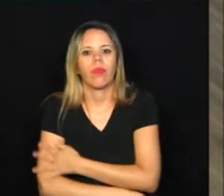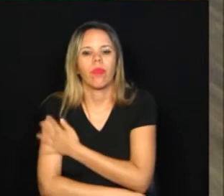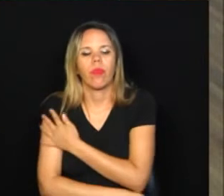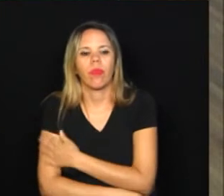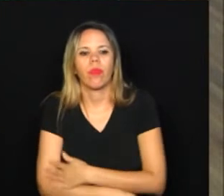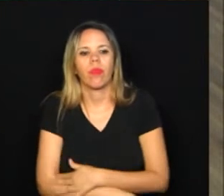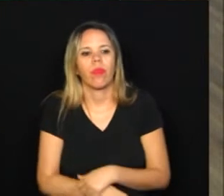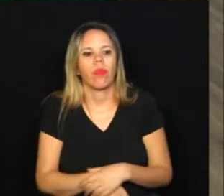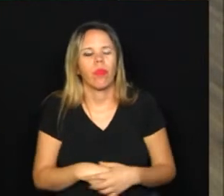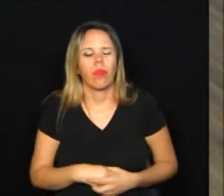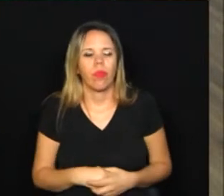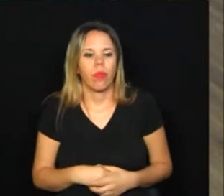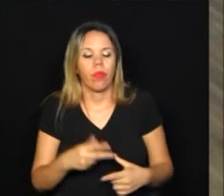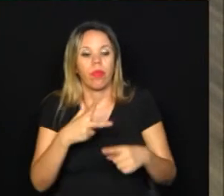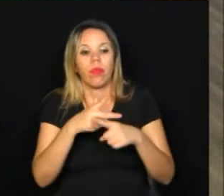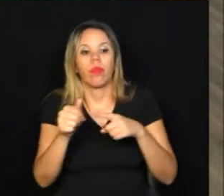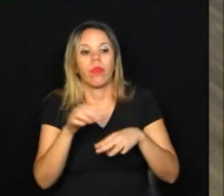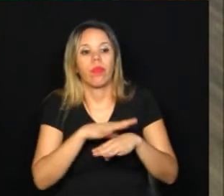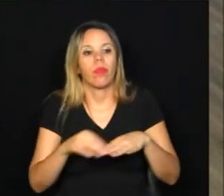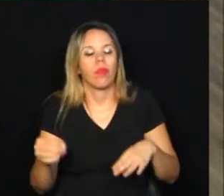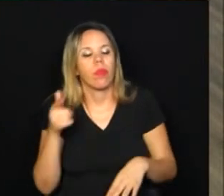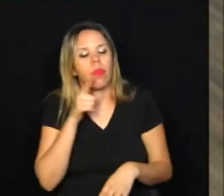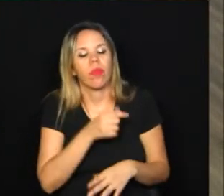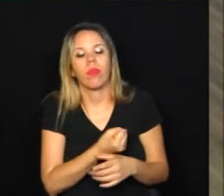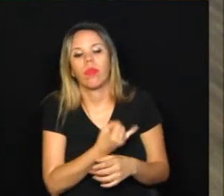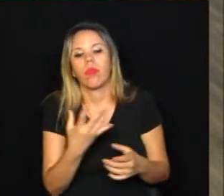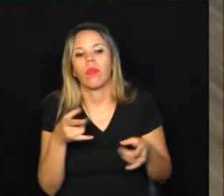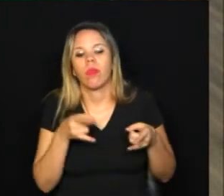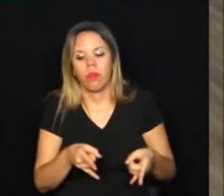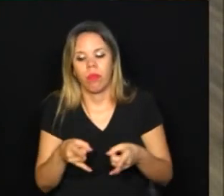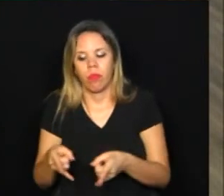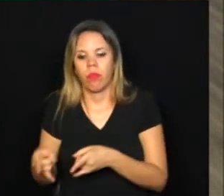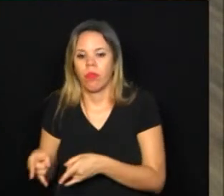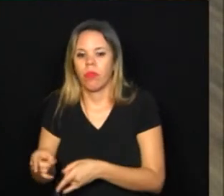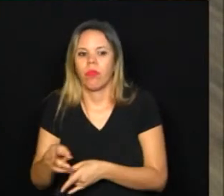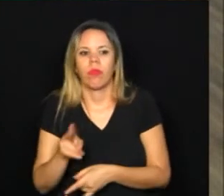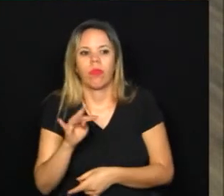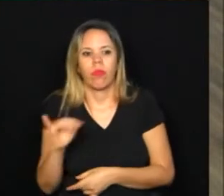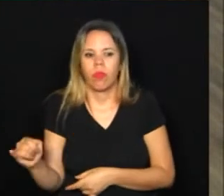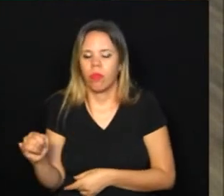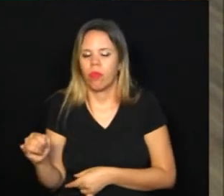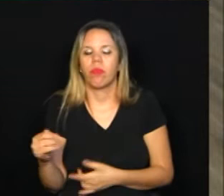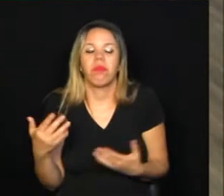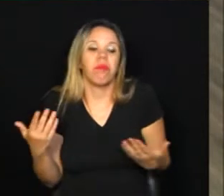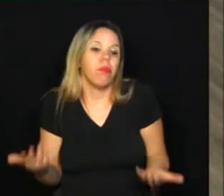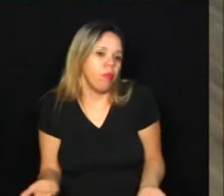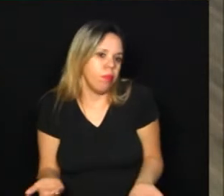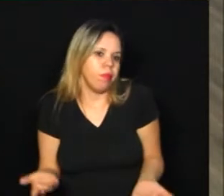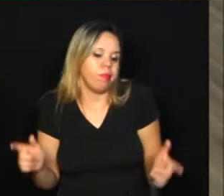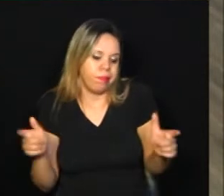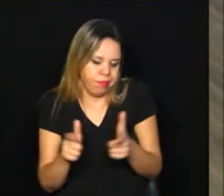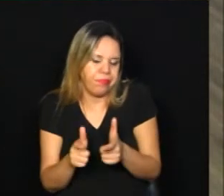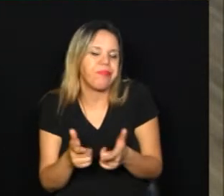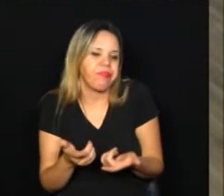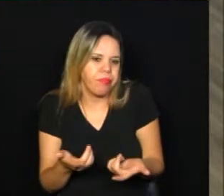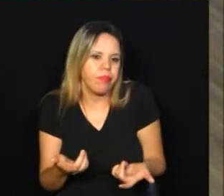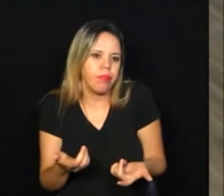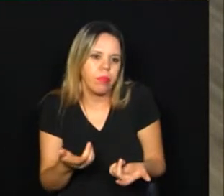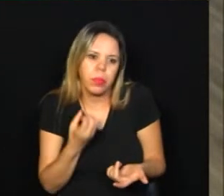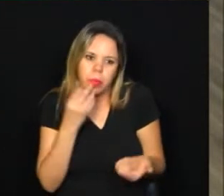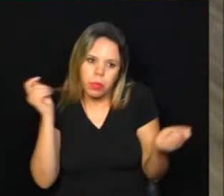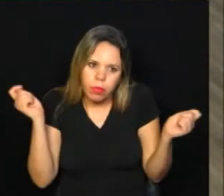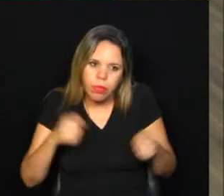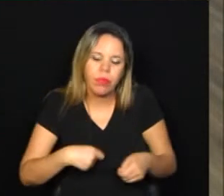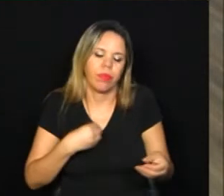Também nos casos recuperados, a taxa de ocupação nos leitos de UTI uma queda e uma